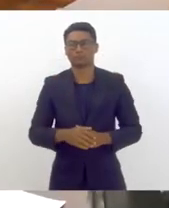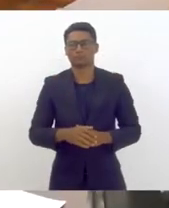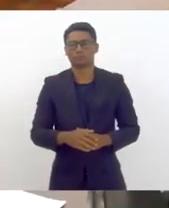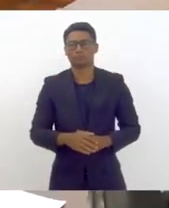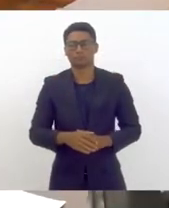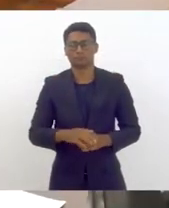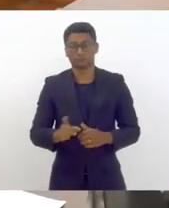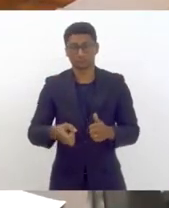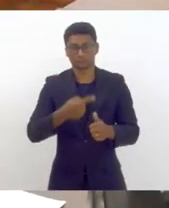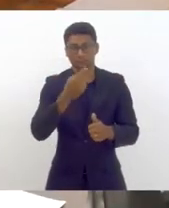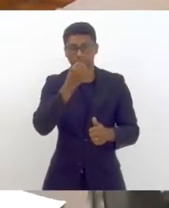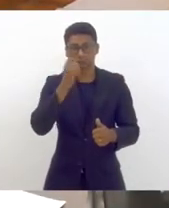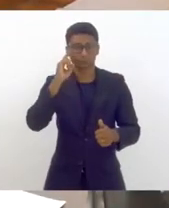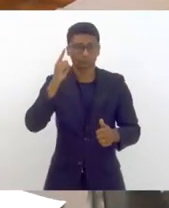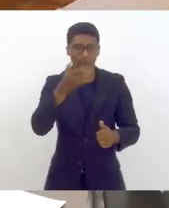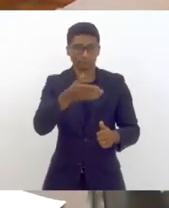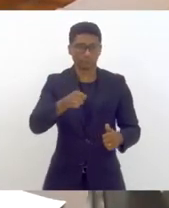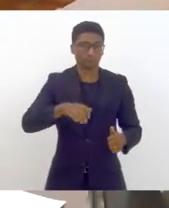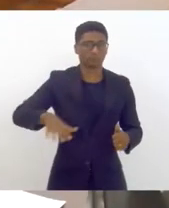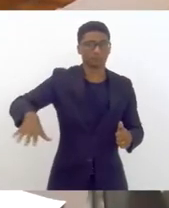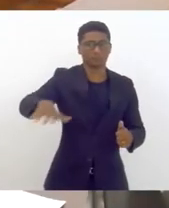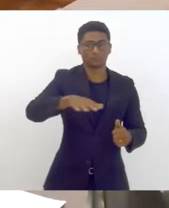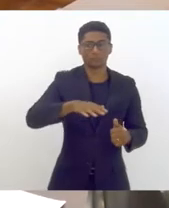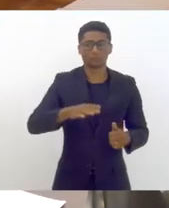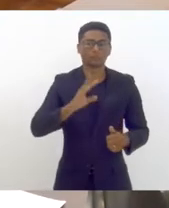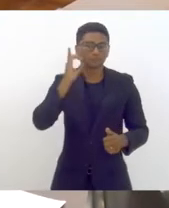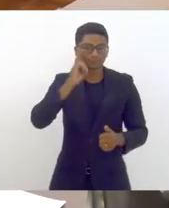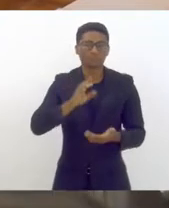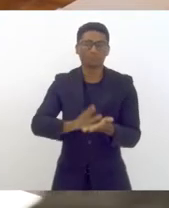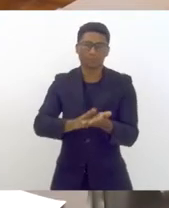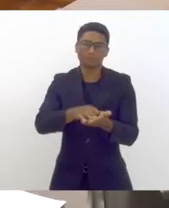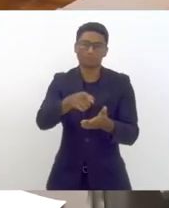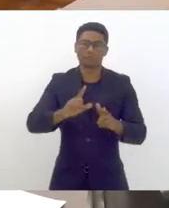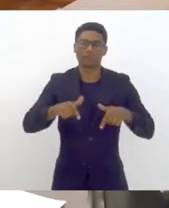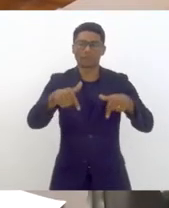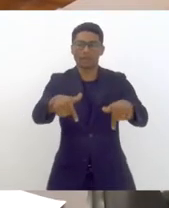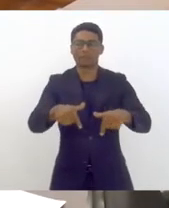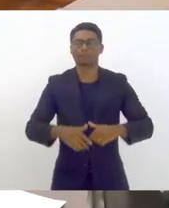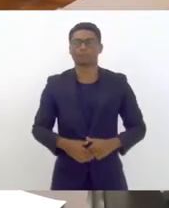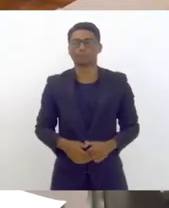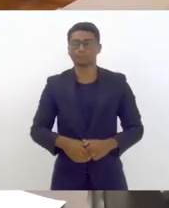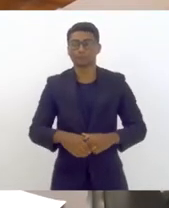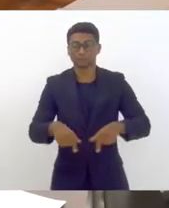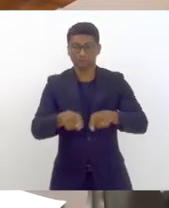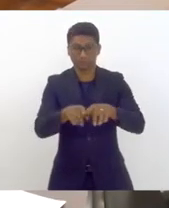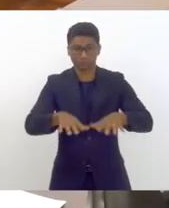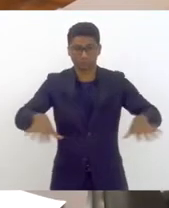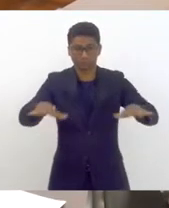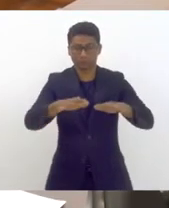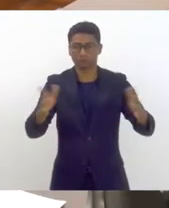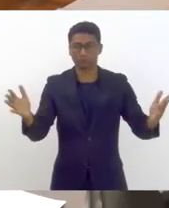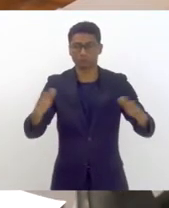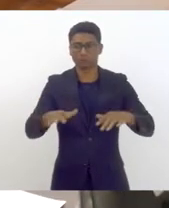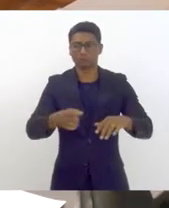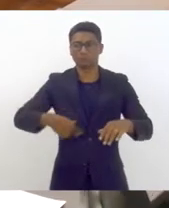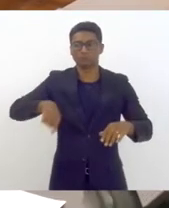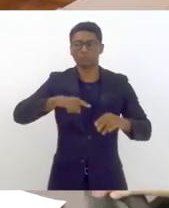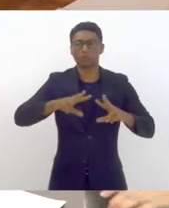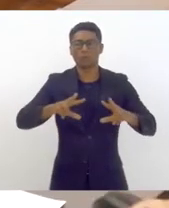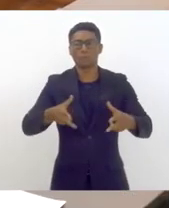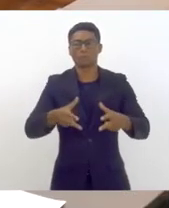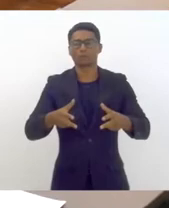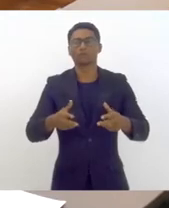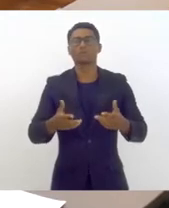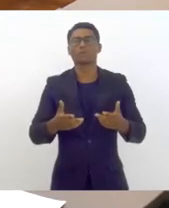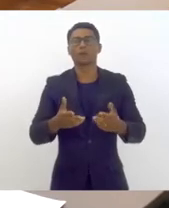Primeiramente, bom dia a todos. Parabéns, deputado, pela iniciativa, a todos presentes. Nós, lá pela Comissão de Defesa do Meio Ambiente, presidida